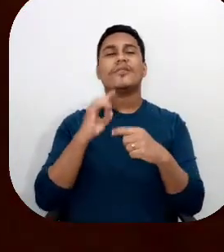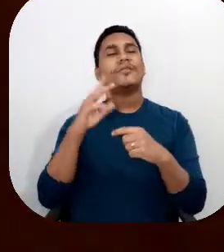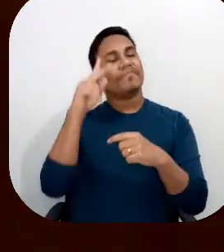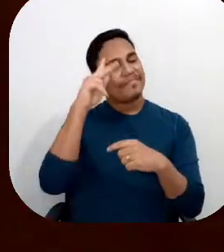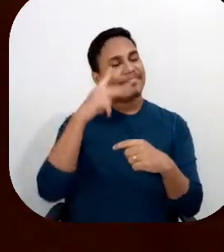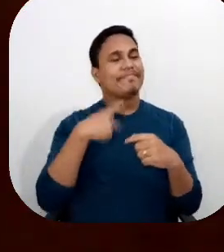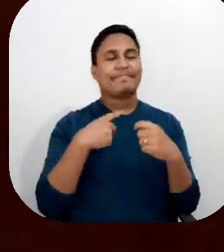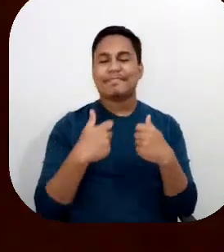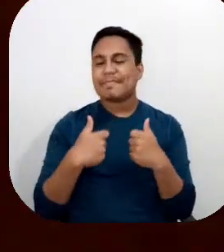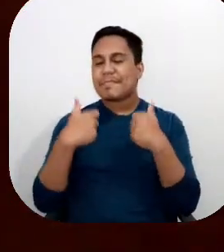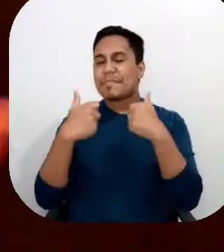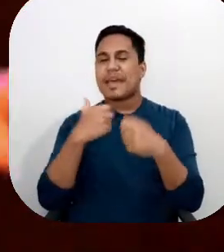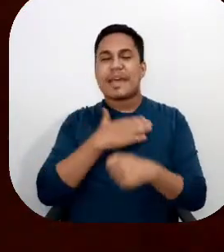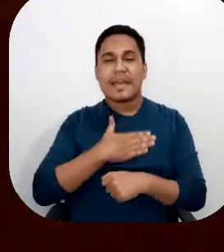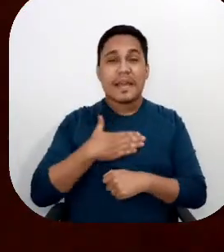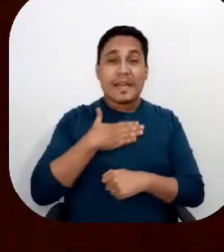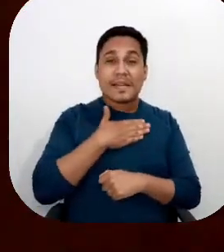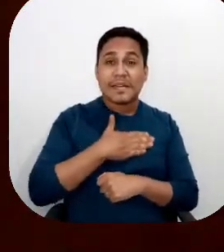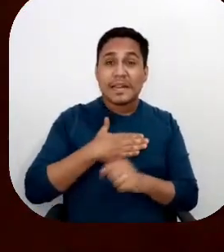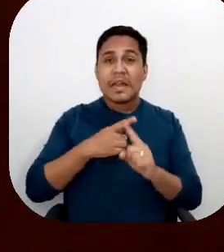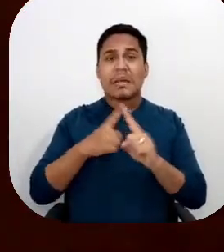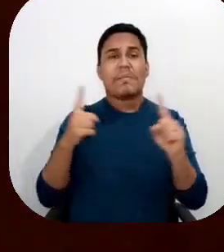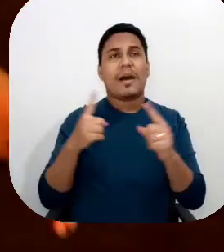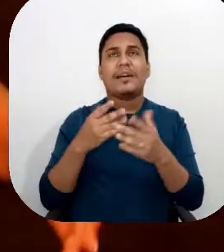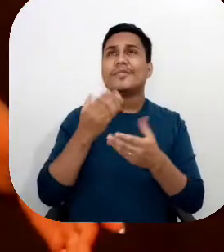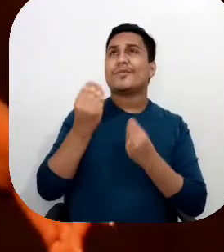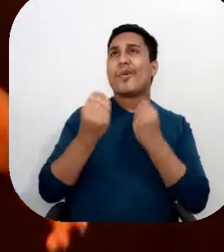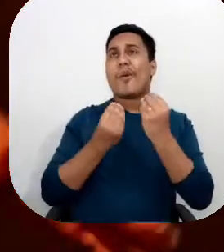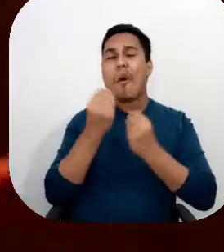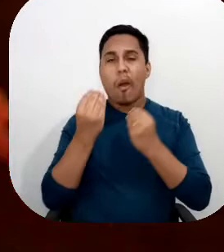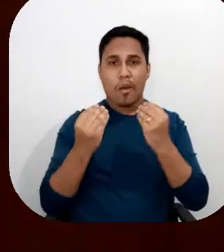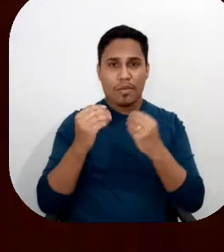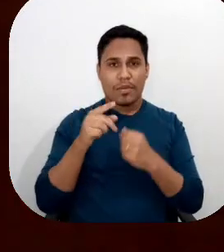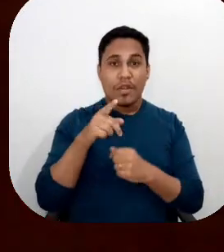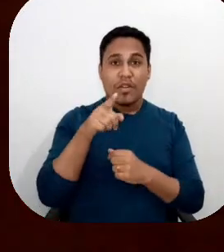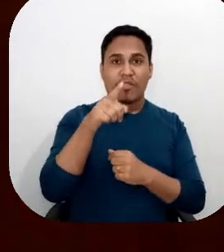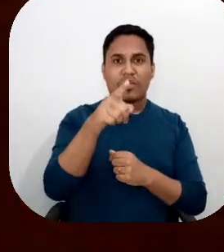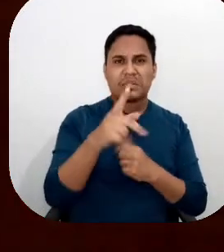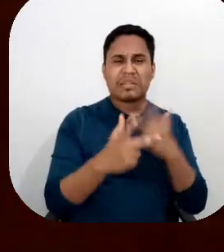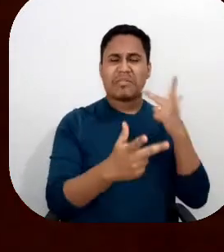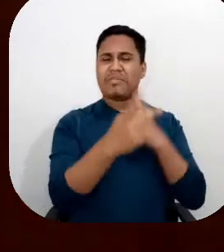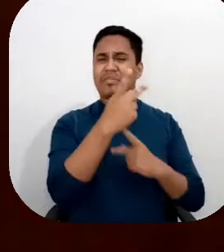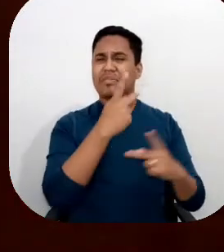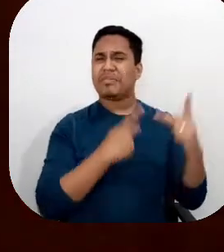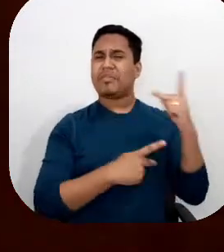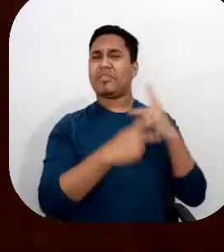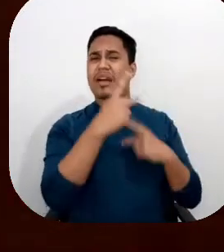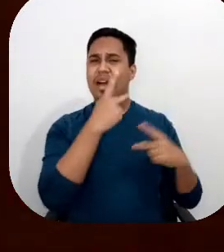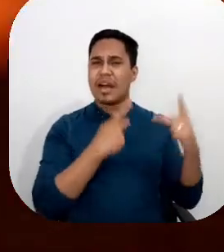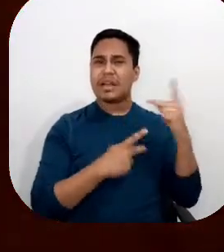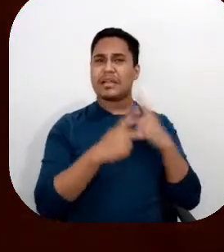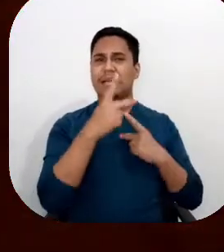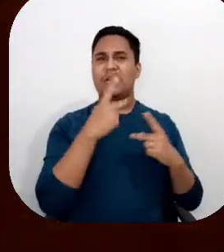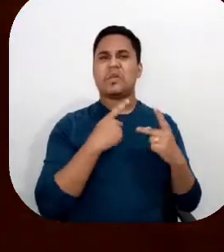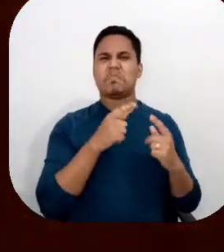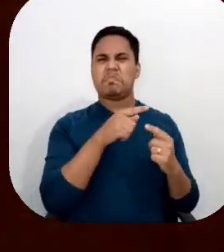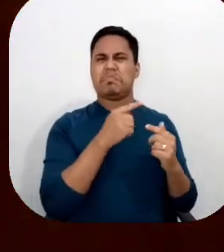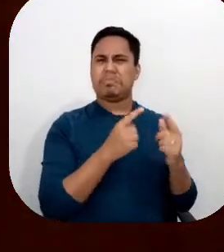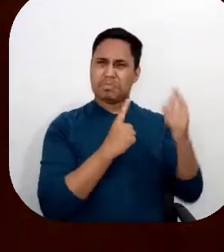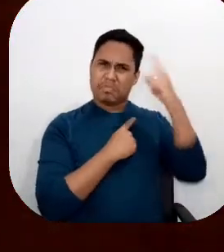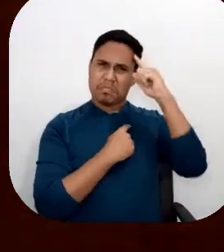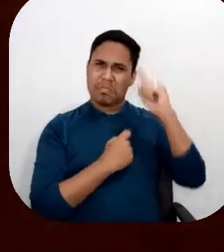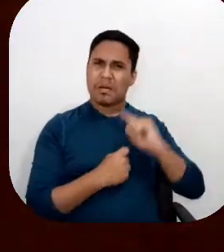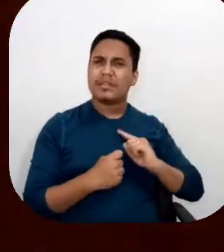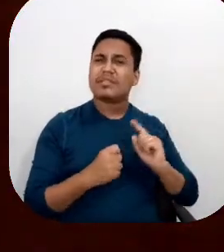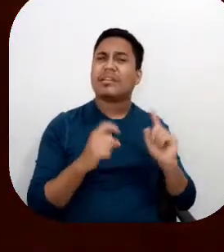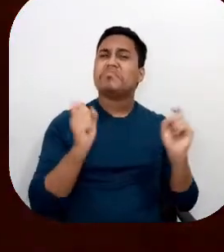de boa, mas não sabe ficar. Para de falar que quanto mais você fala, mais fode com tudo.